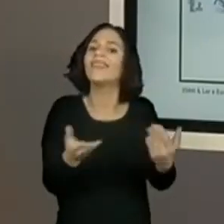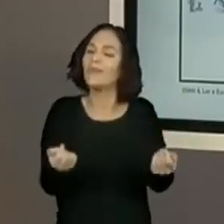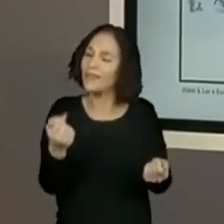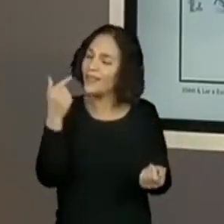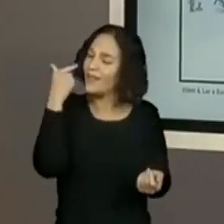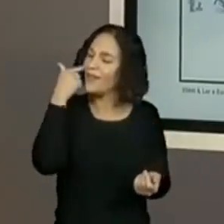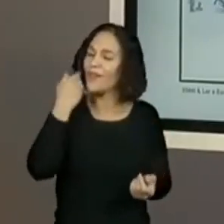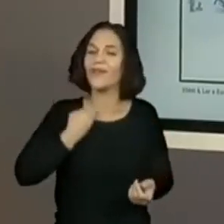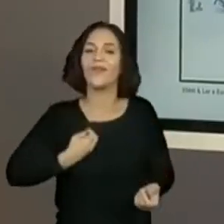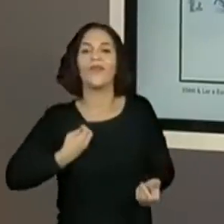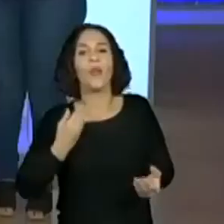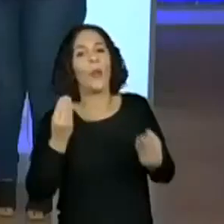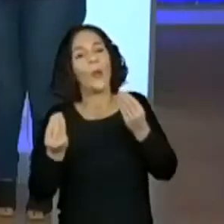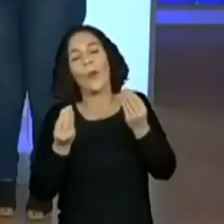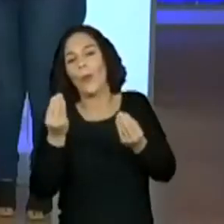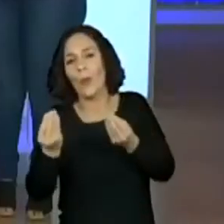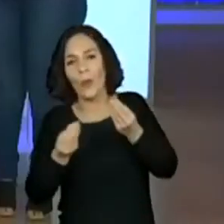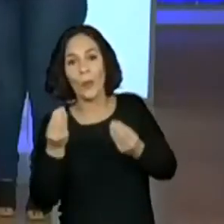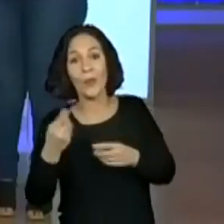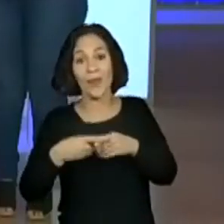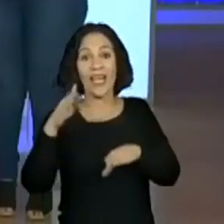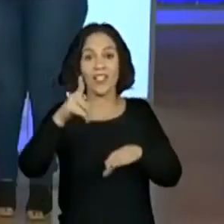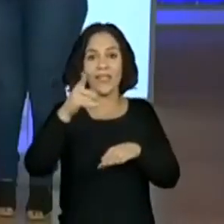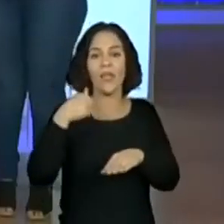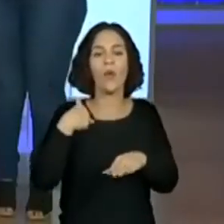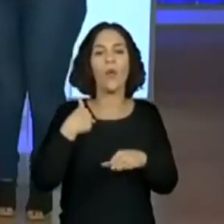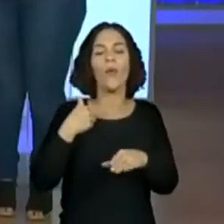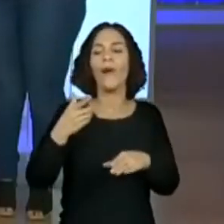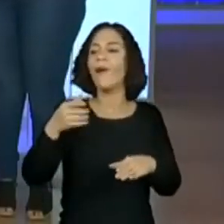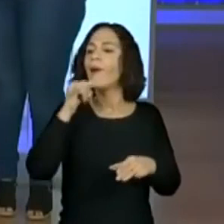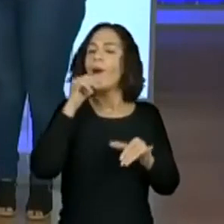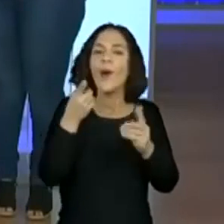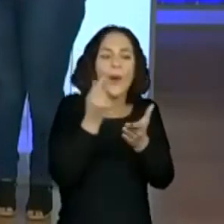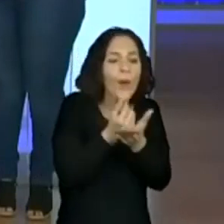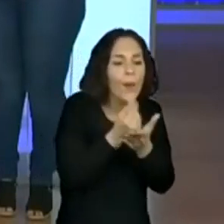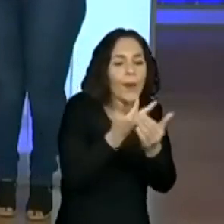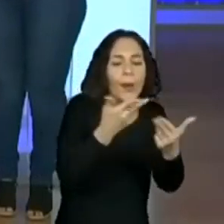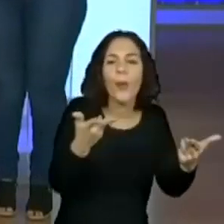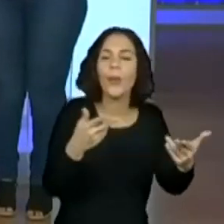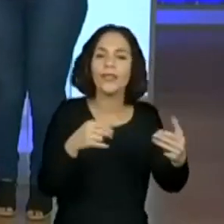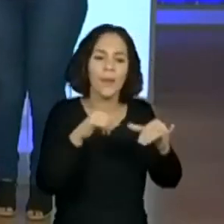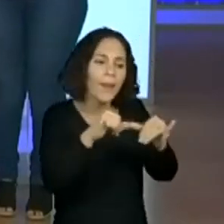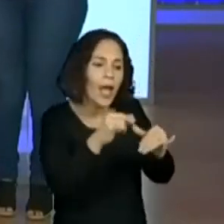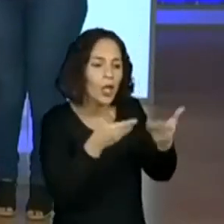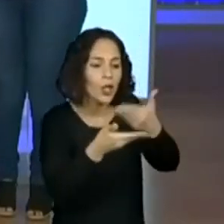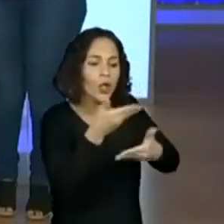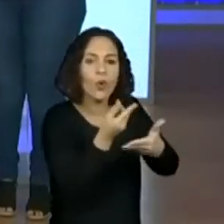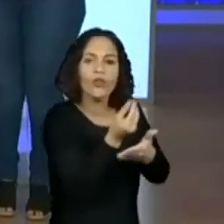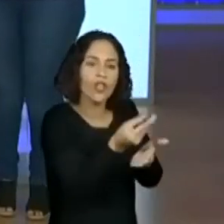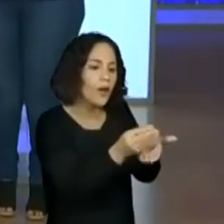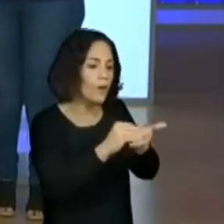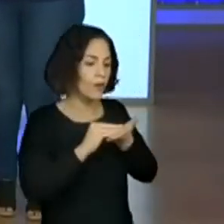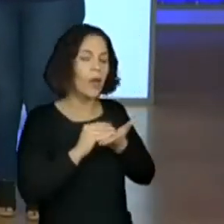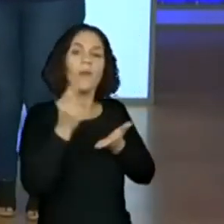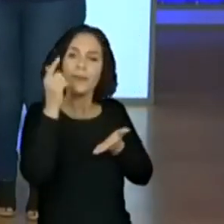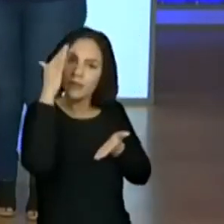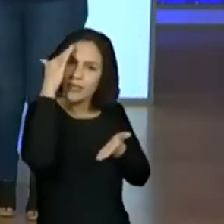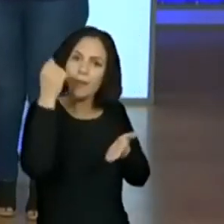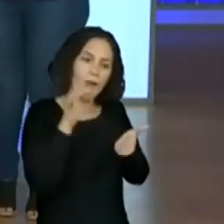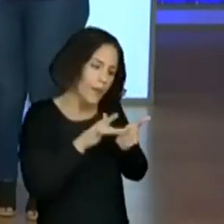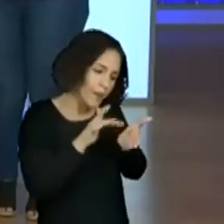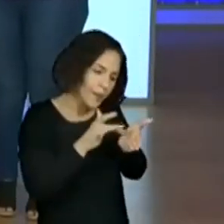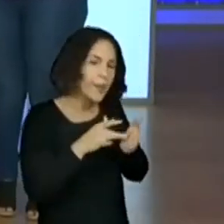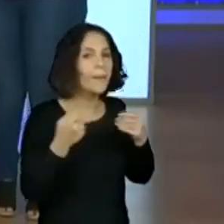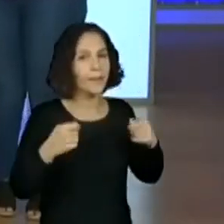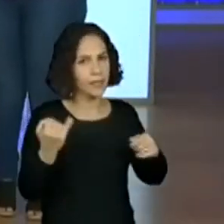da gente, porque vocês usam isso quando vão receber troco, quando a pessoa dá de volta, eu preciso saber valores, vivências, tudo isso.